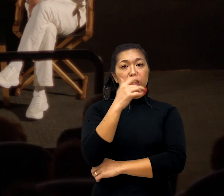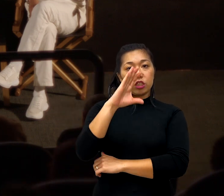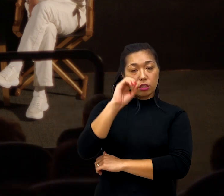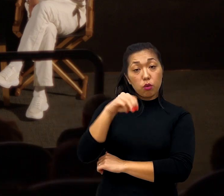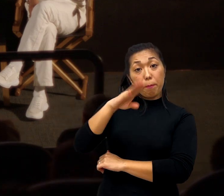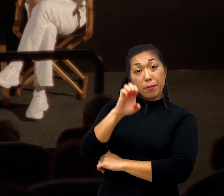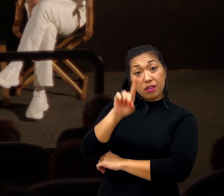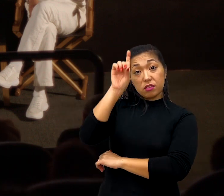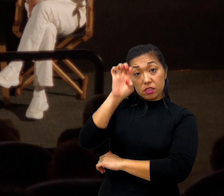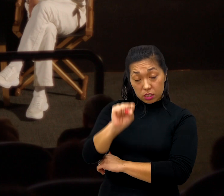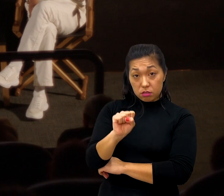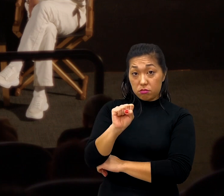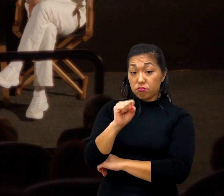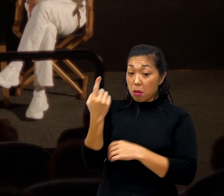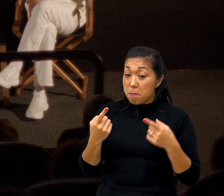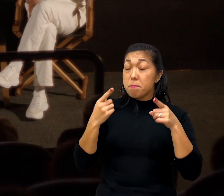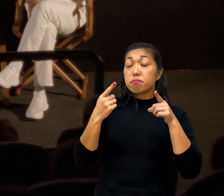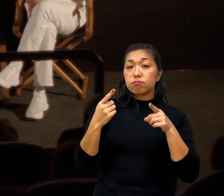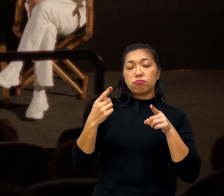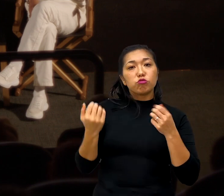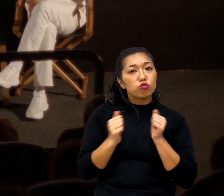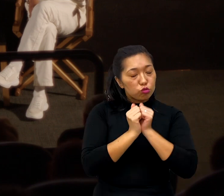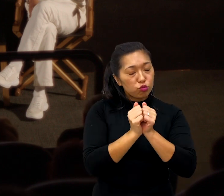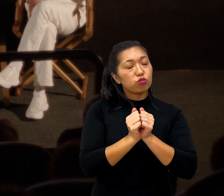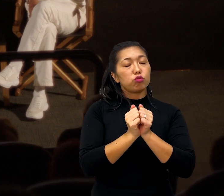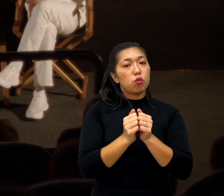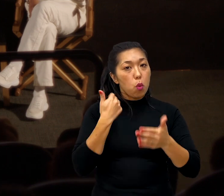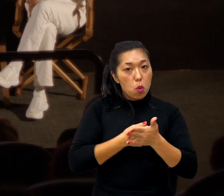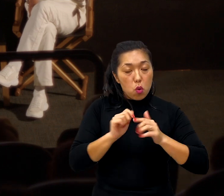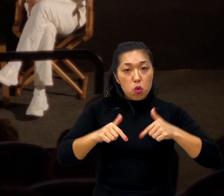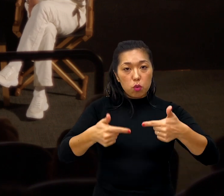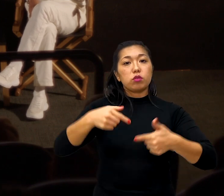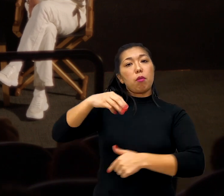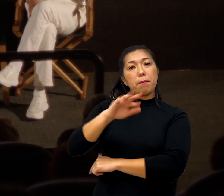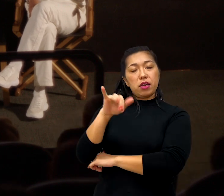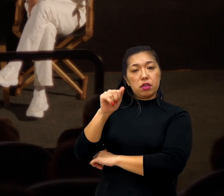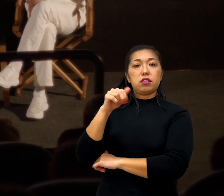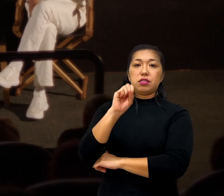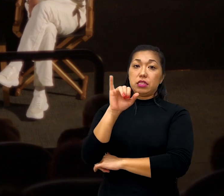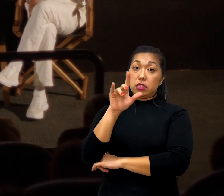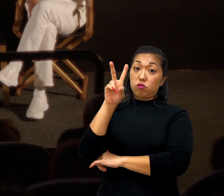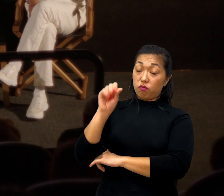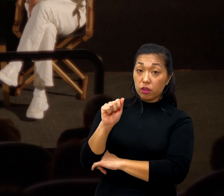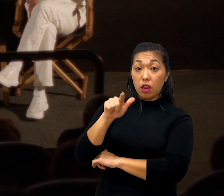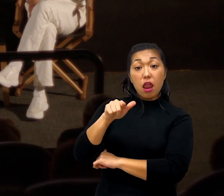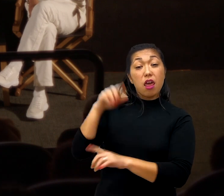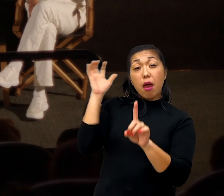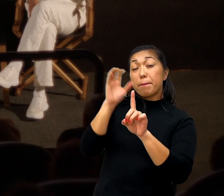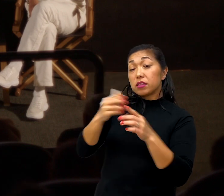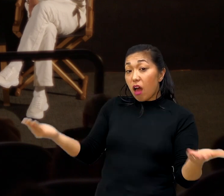está aí, grande parceiro de Marina Silva, para provar. Né? Ilhéte Paraguaçu está sendo ameaçada neste momento,